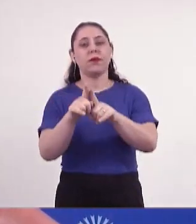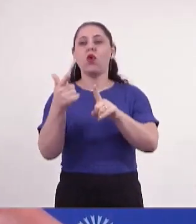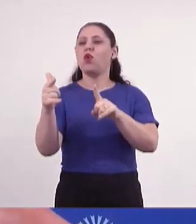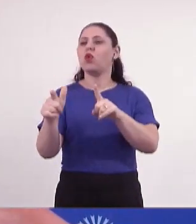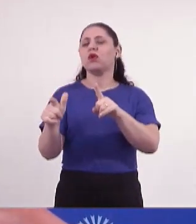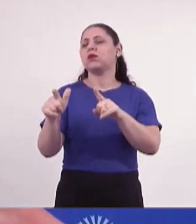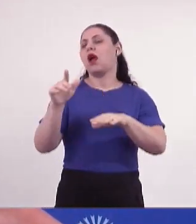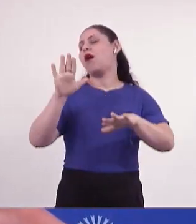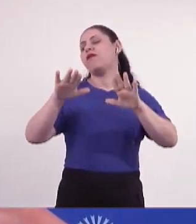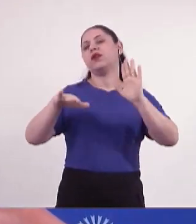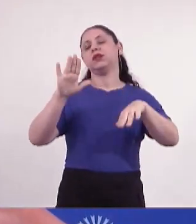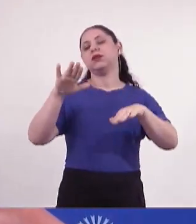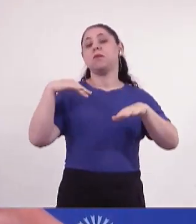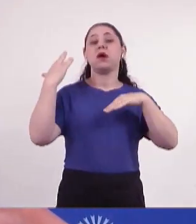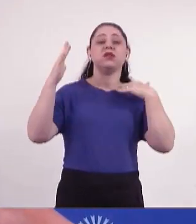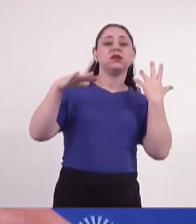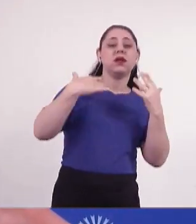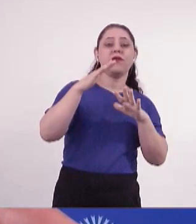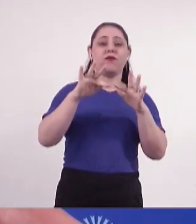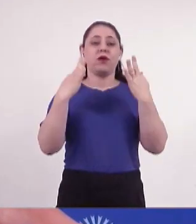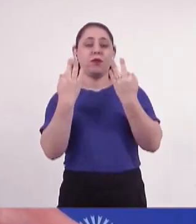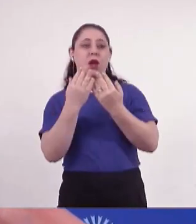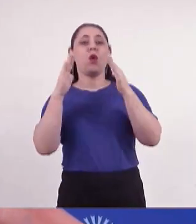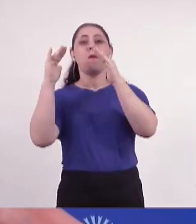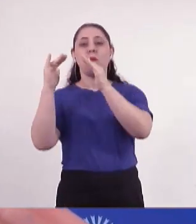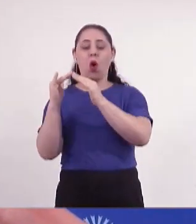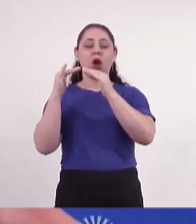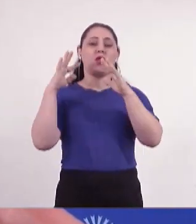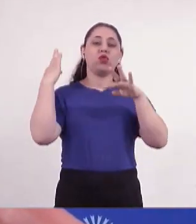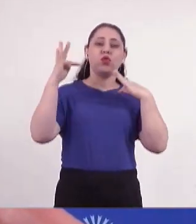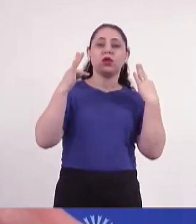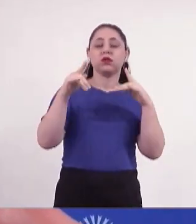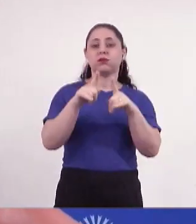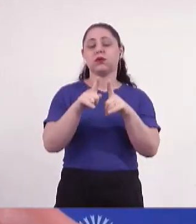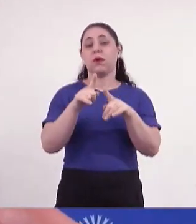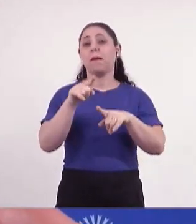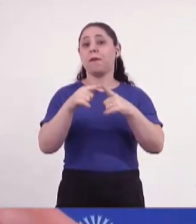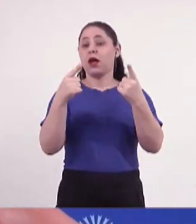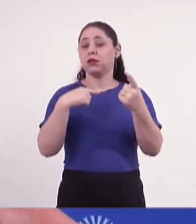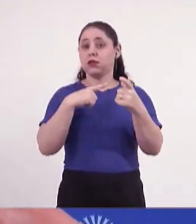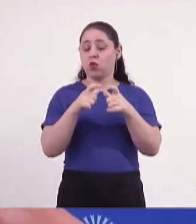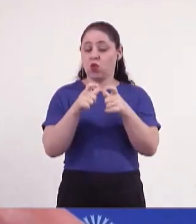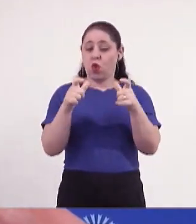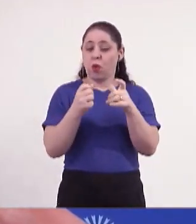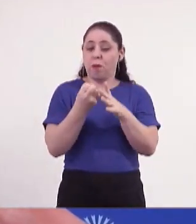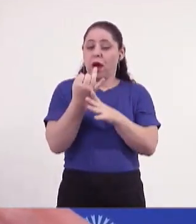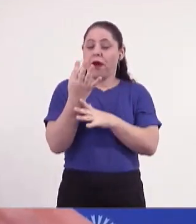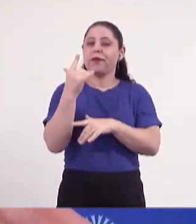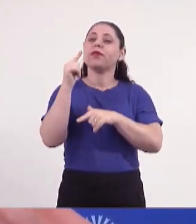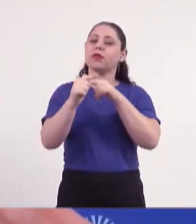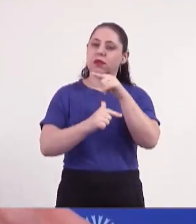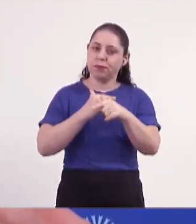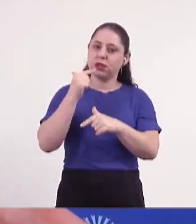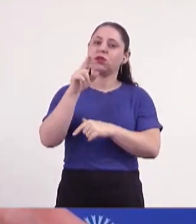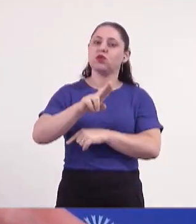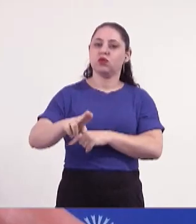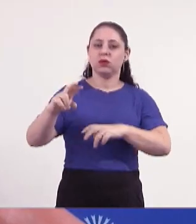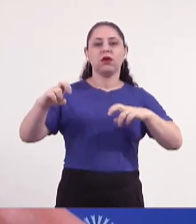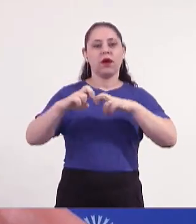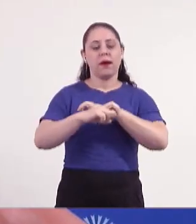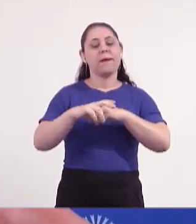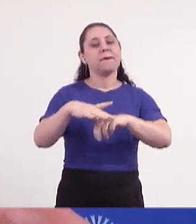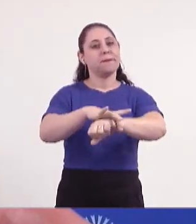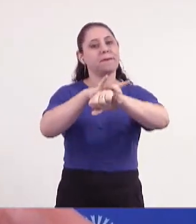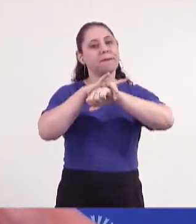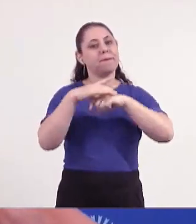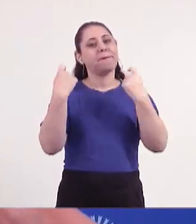são ou carros de passeios, ou carros de famílias, ou carros de turismo. Mas grande percentual é a trabalho, então a gente precisa